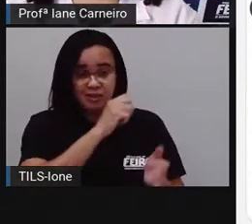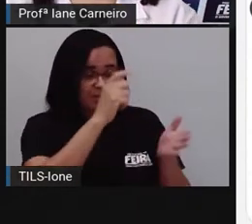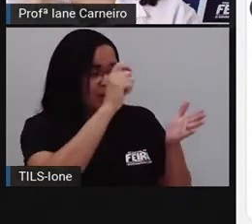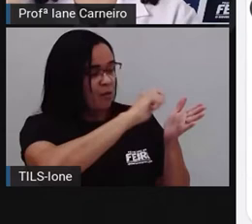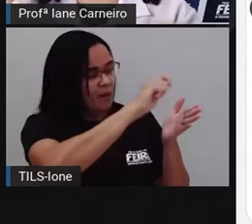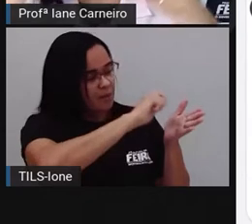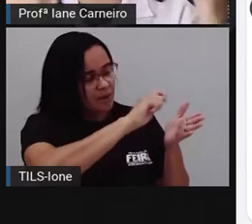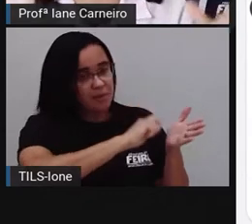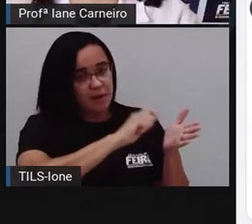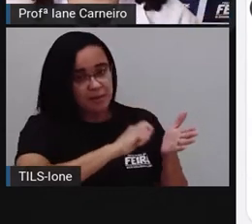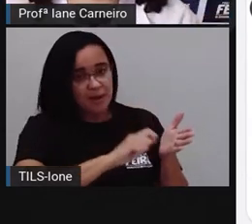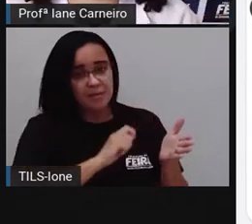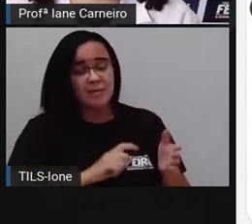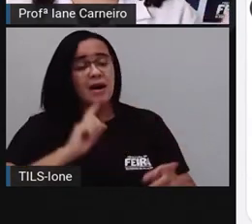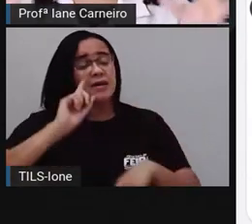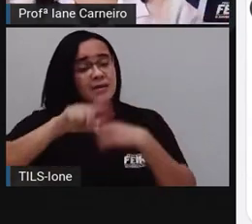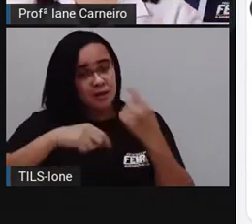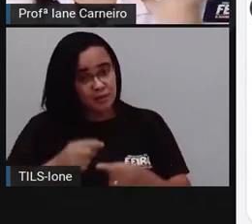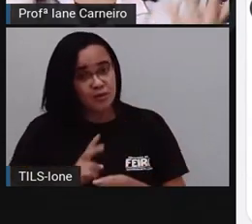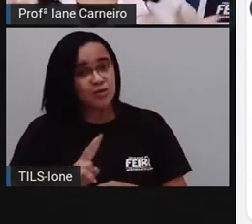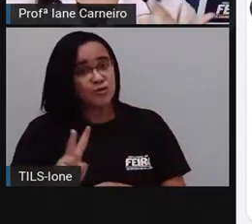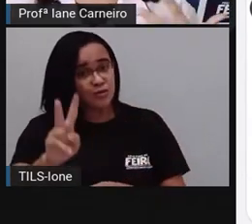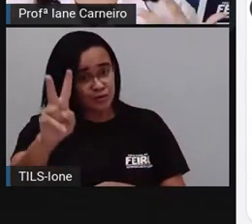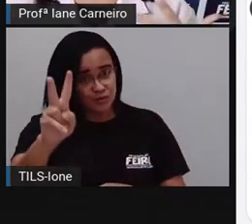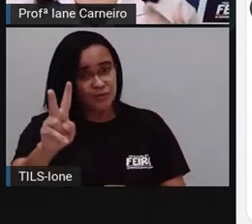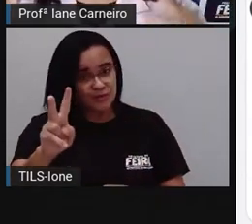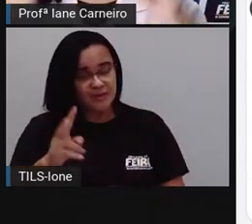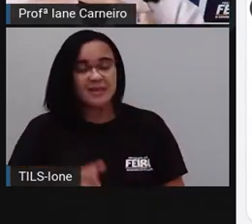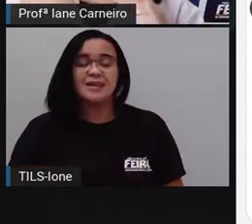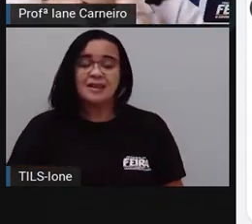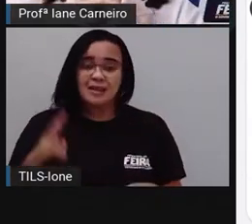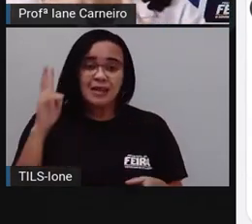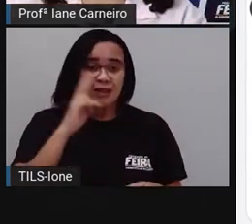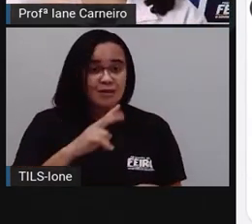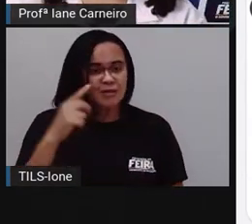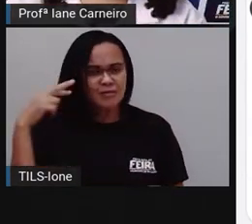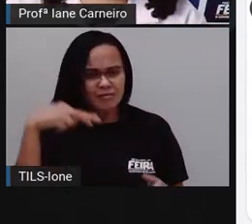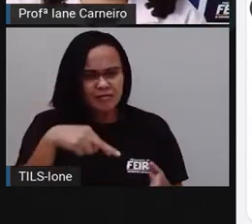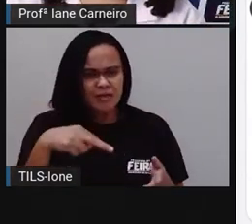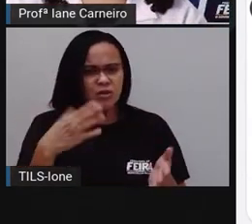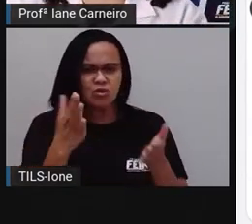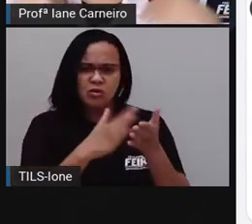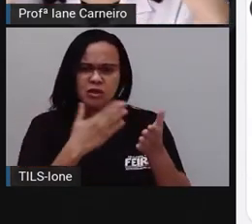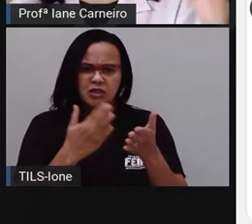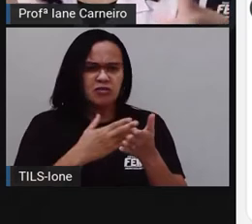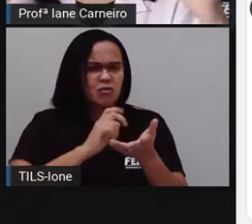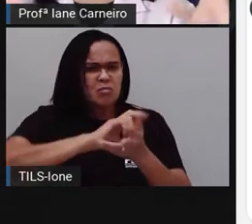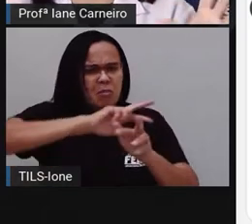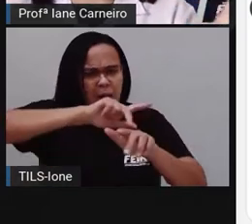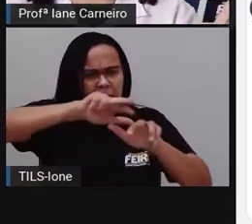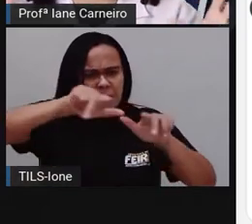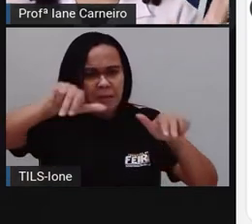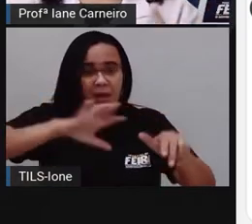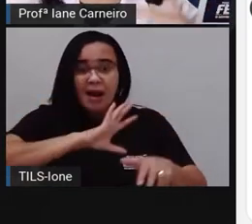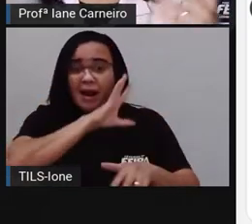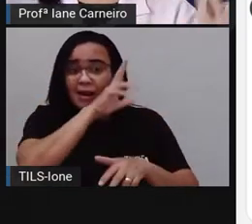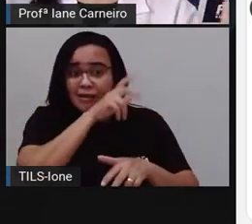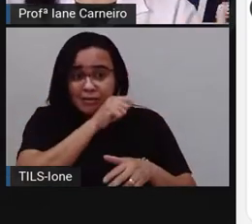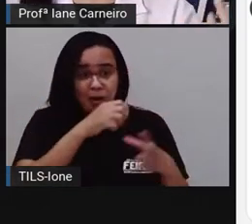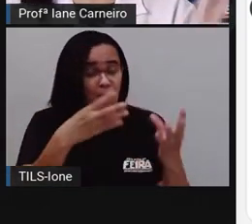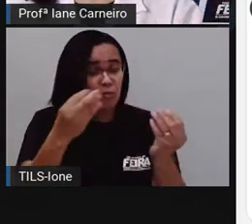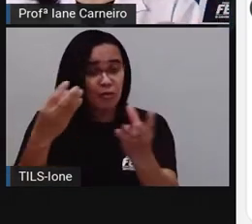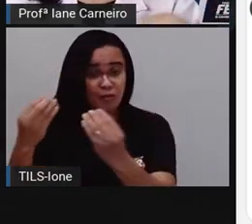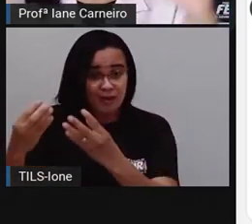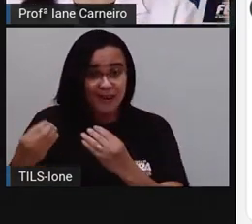bom? Vai colocando outros animais. A gente viu que no livro, né, não tinha só o nome de um animal, tinha vários animais, né?